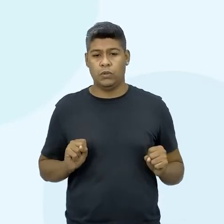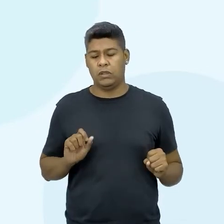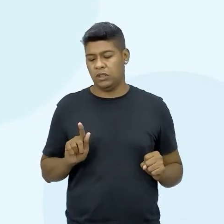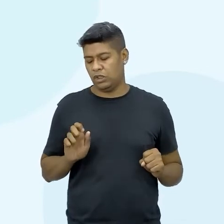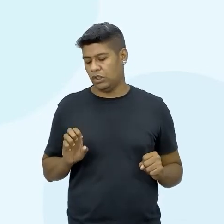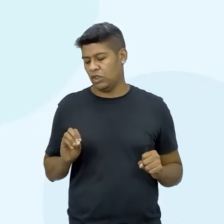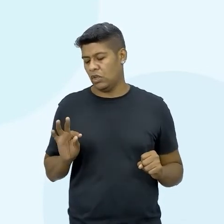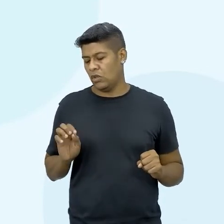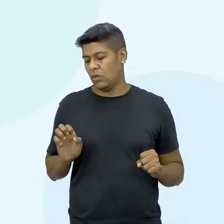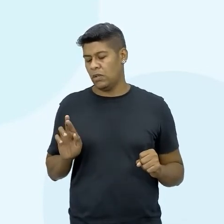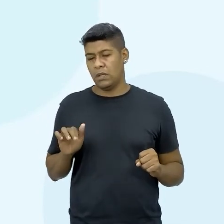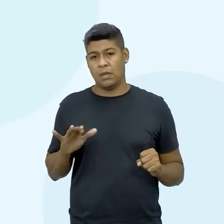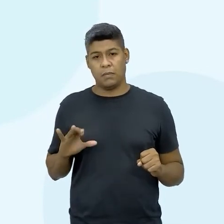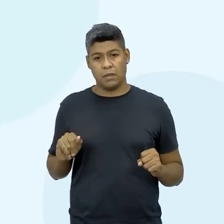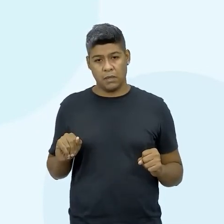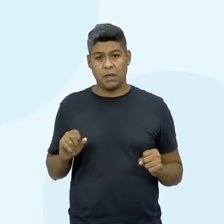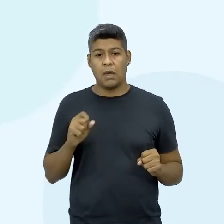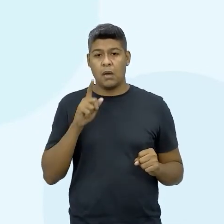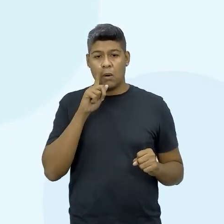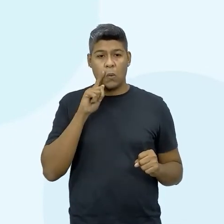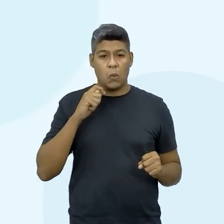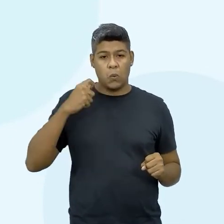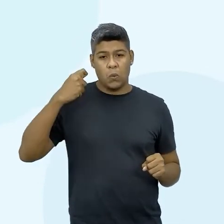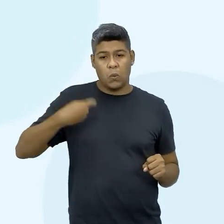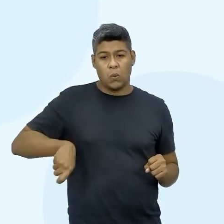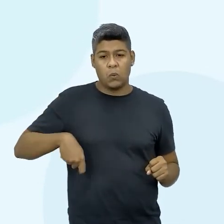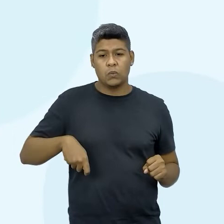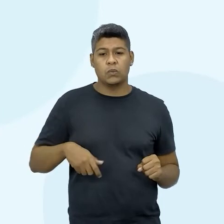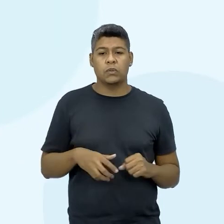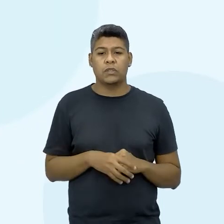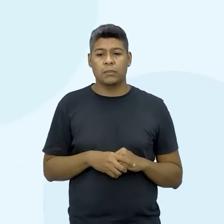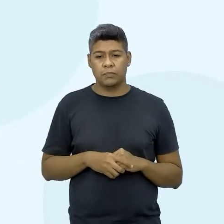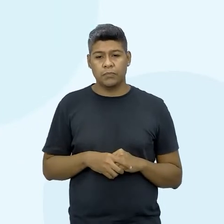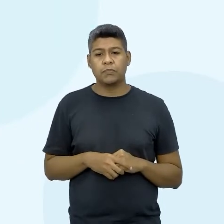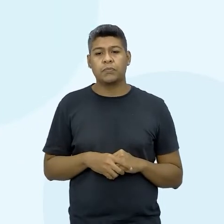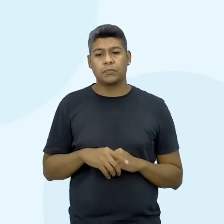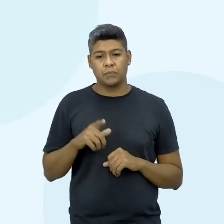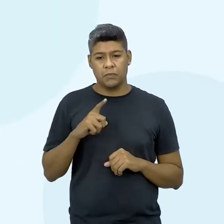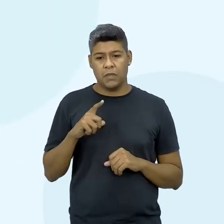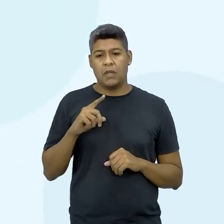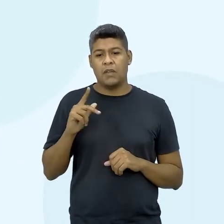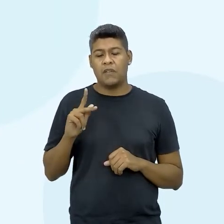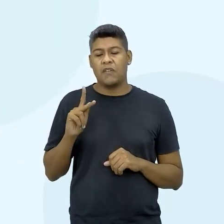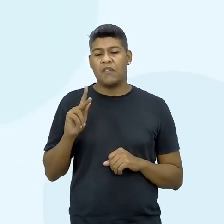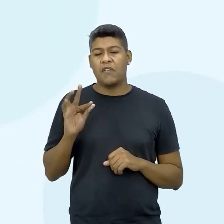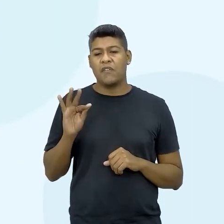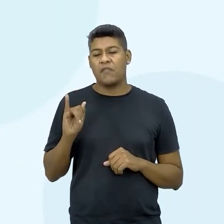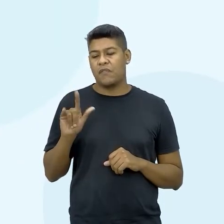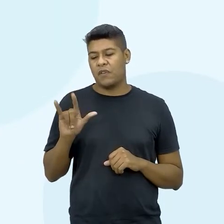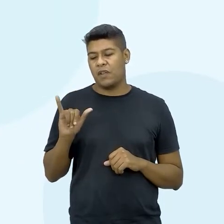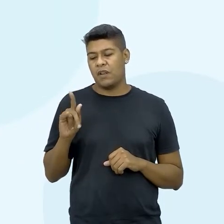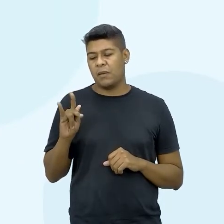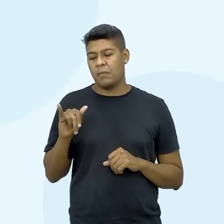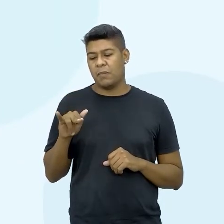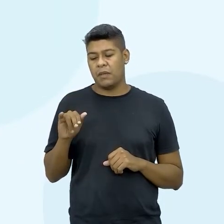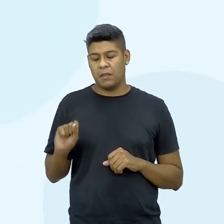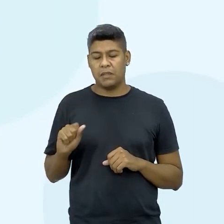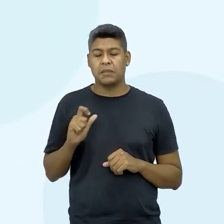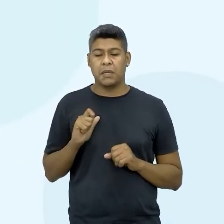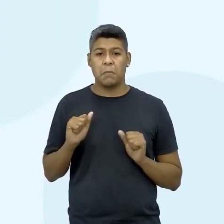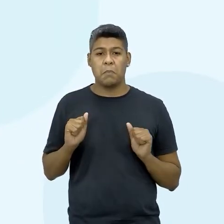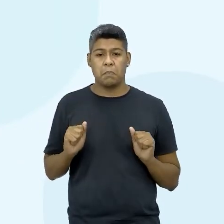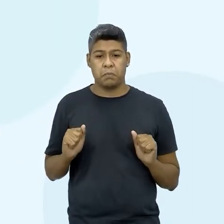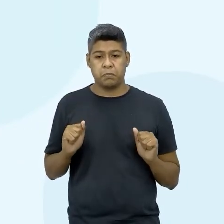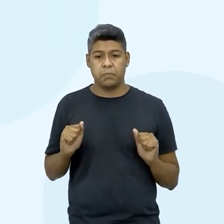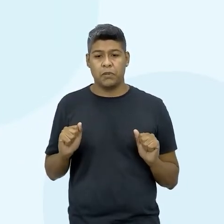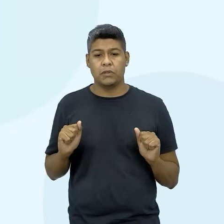né? Veja, a Rússia tem um pouco, olha aqui, ó, as Filipinas tem bastante, né? É um país que tem bastante potencialidade. Olha